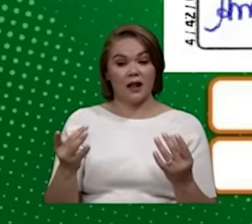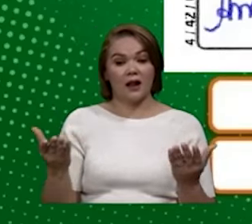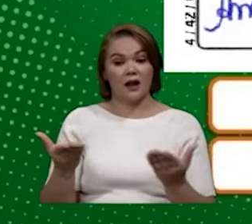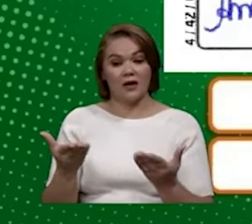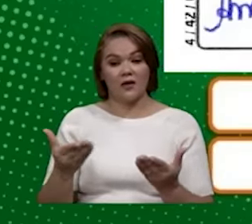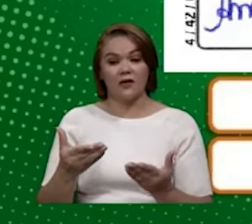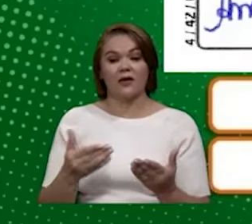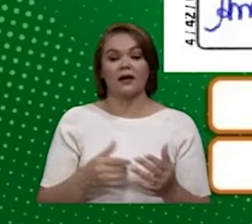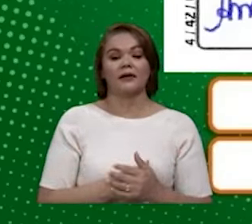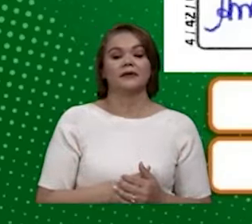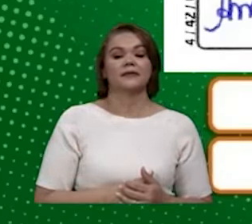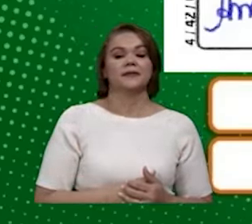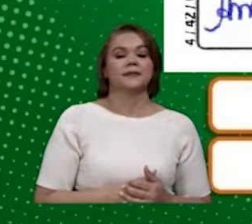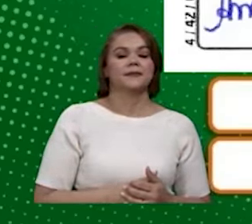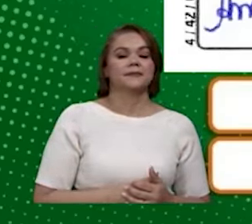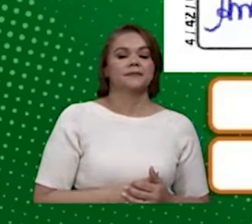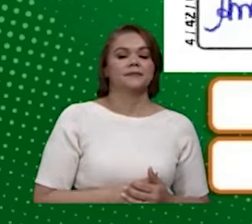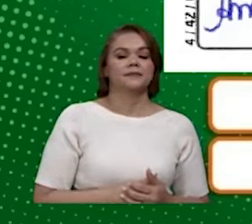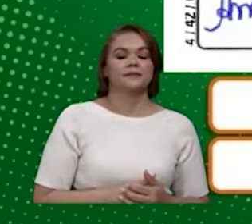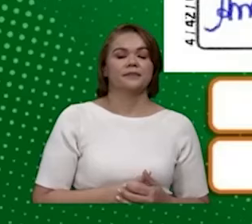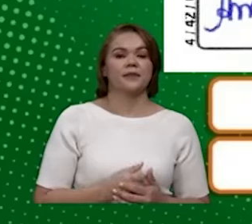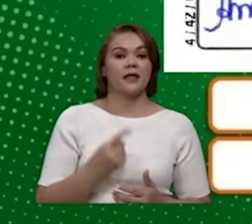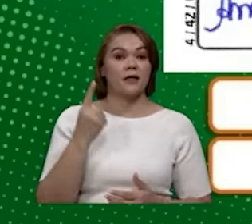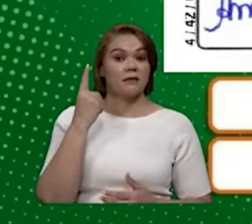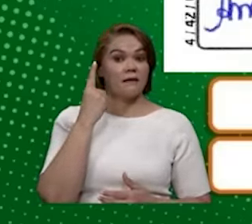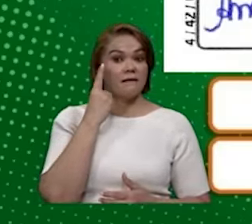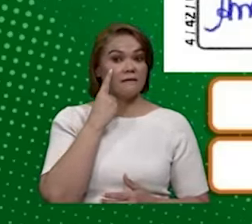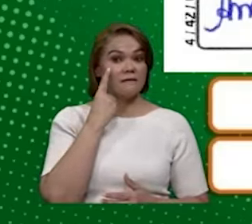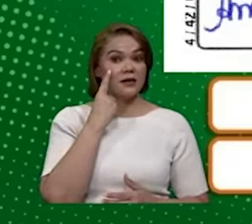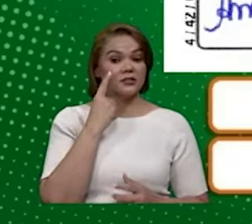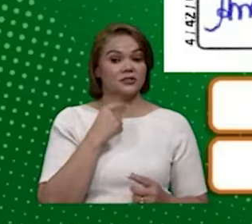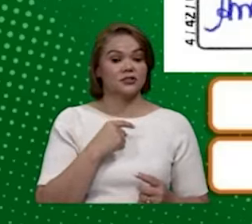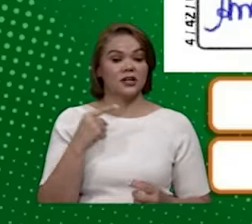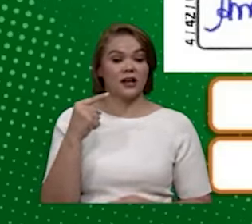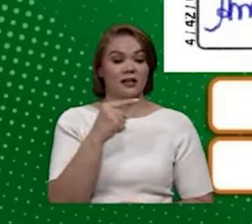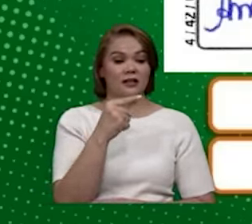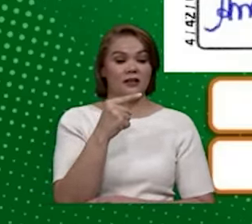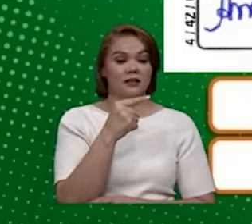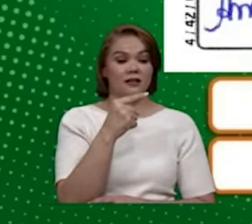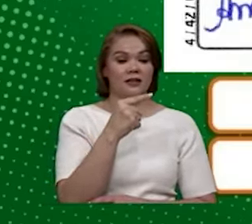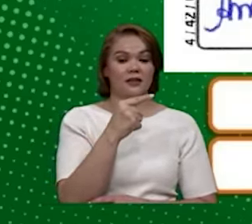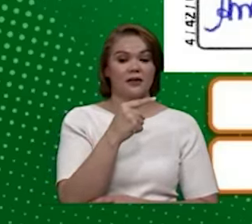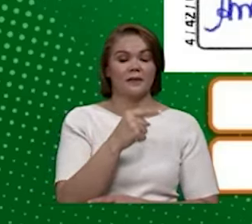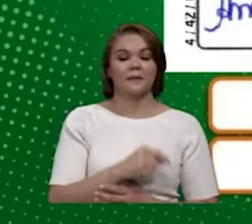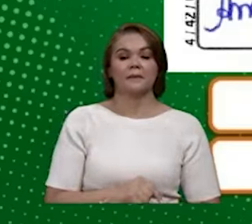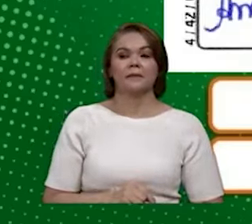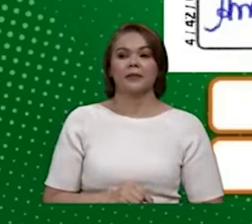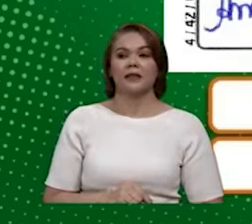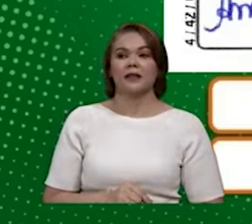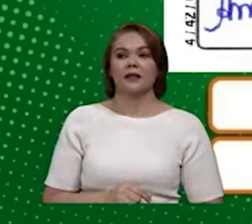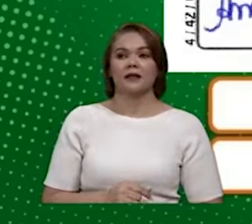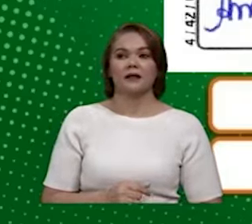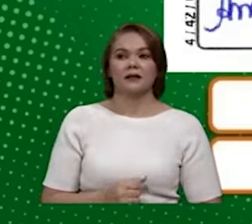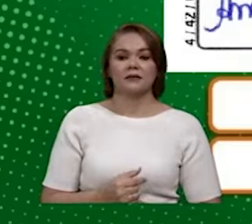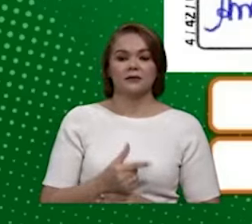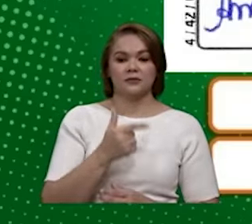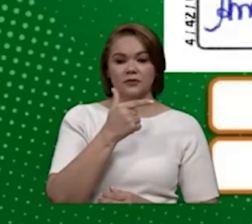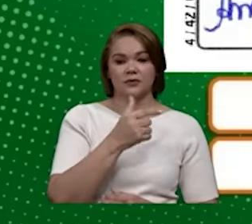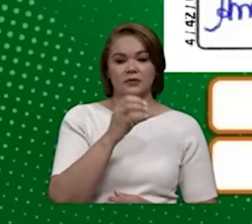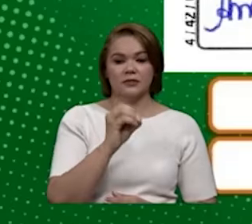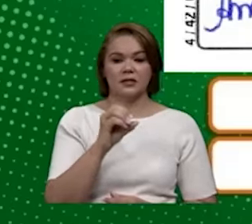de casa também. Olha aqui, minha gente.